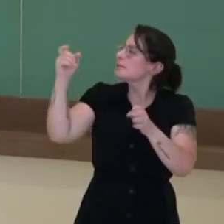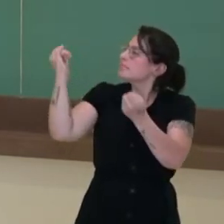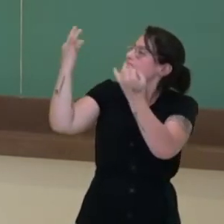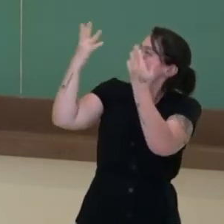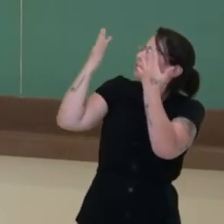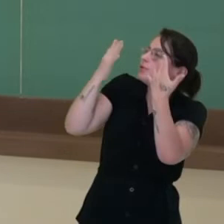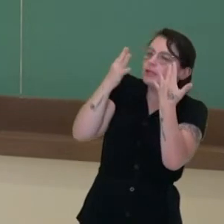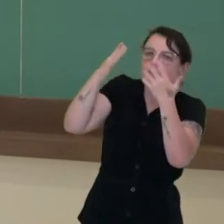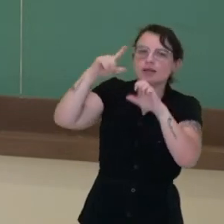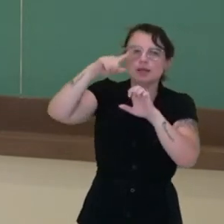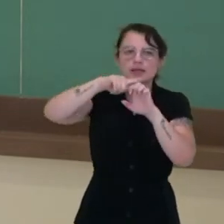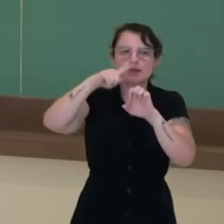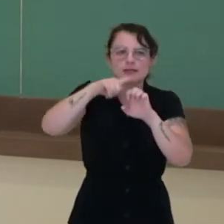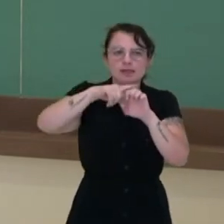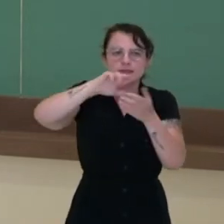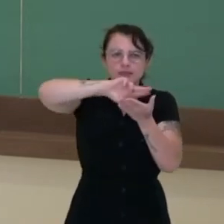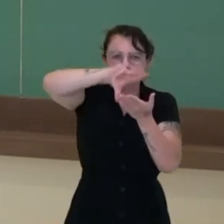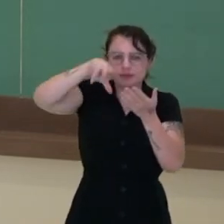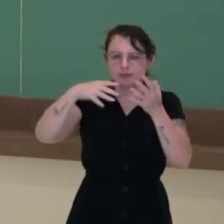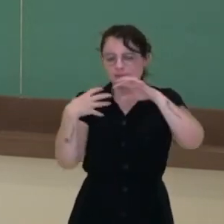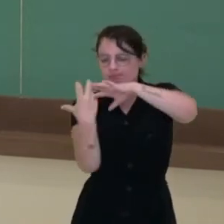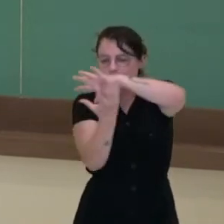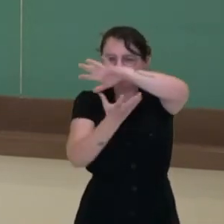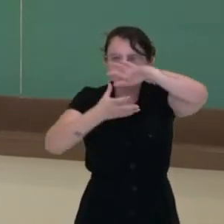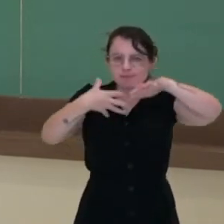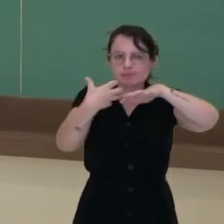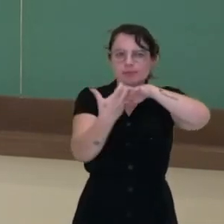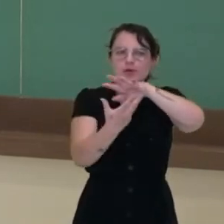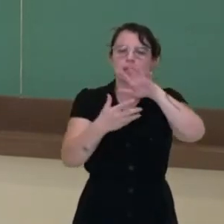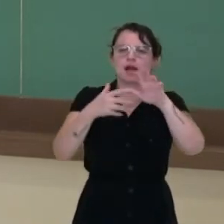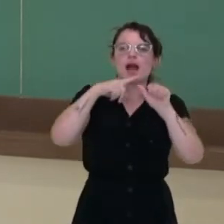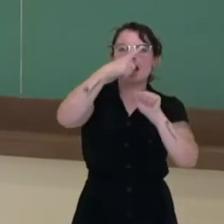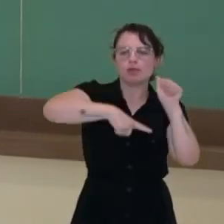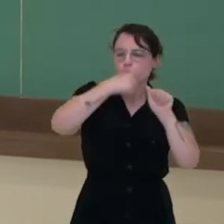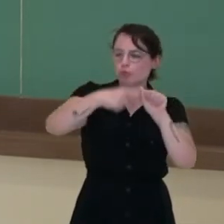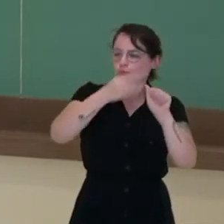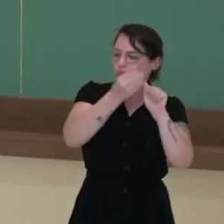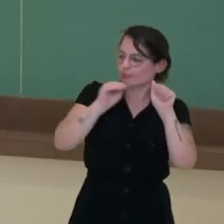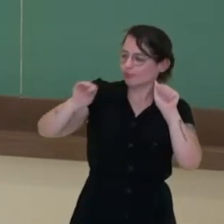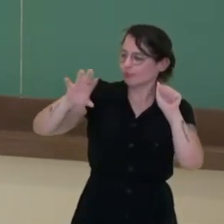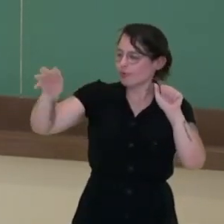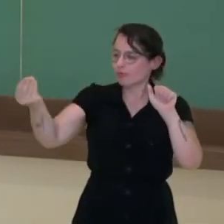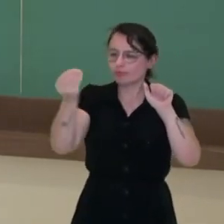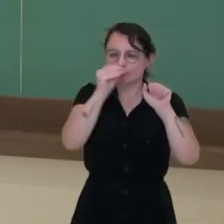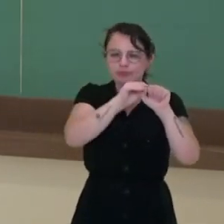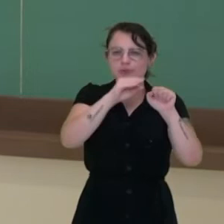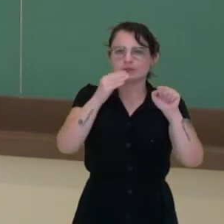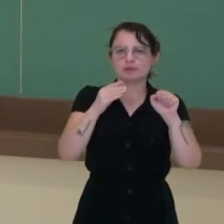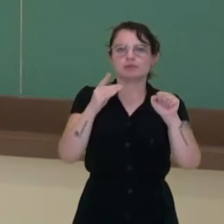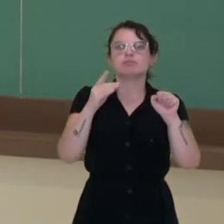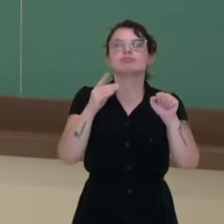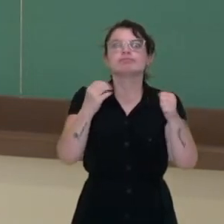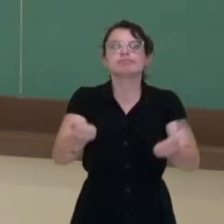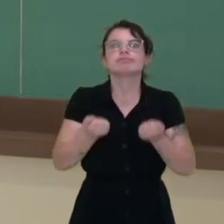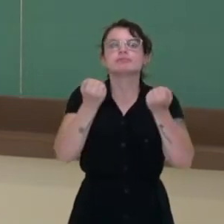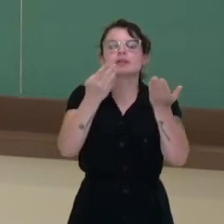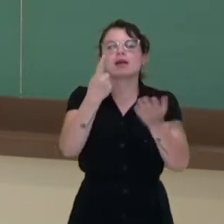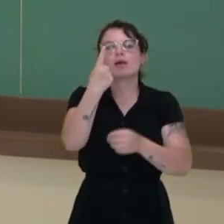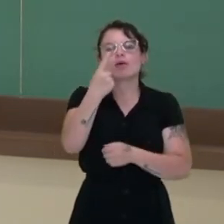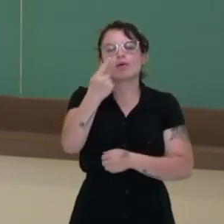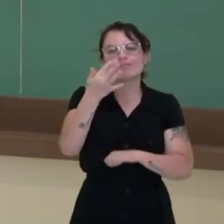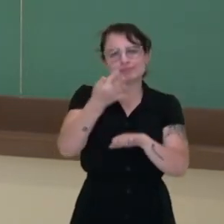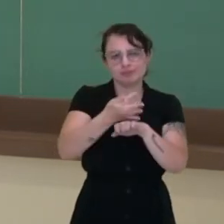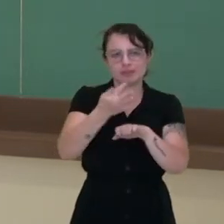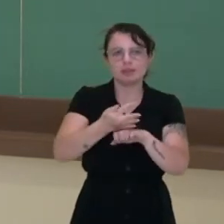Elétrons migrando de um átomo para outro, dando coesão a um metal. E o